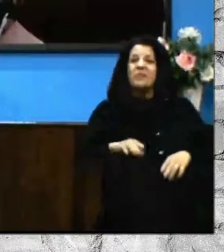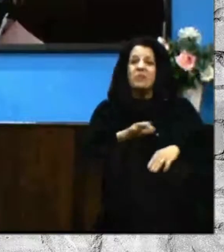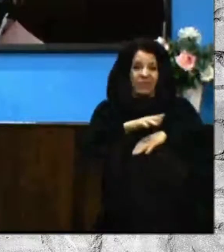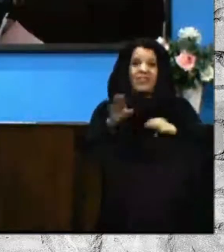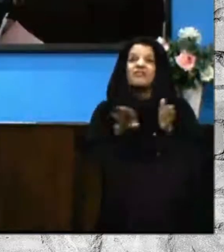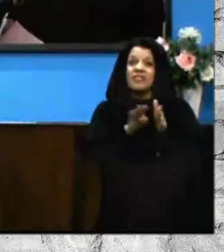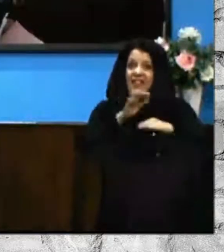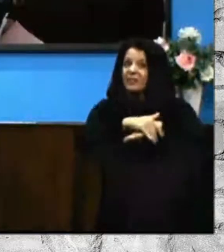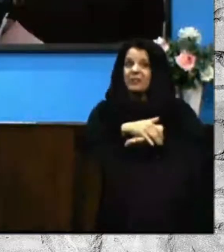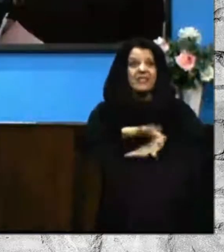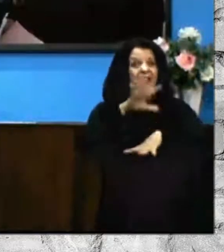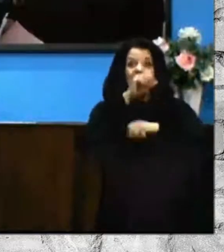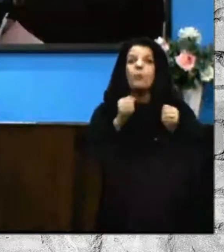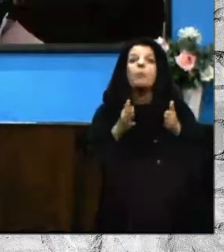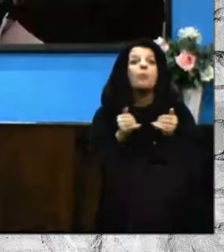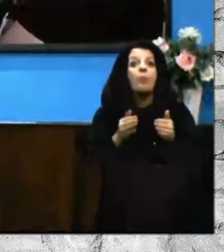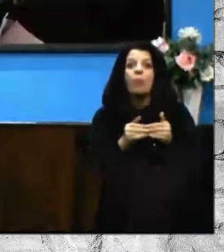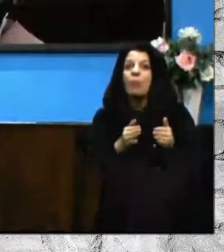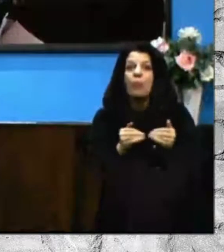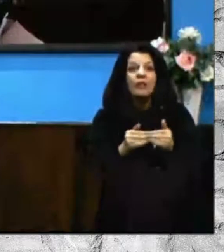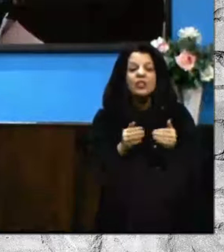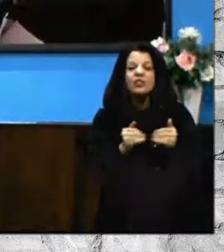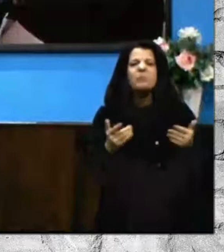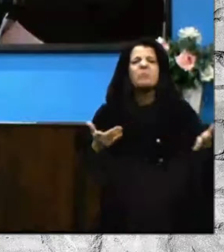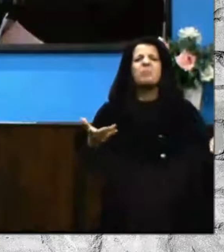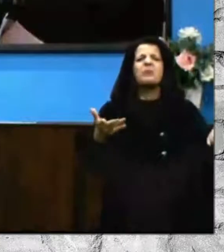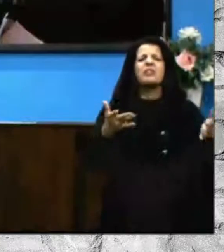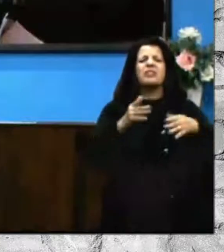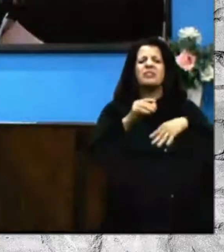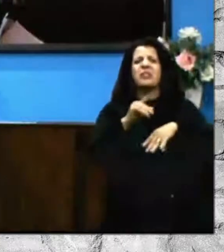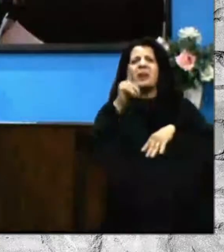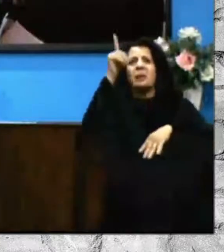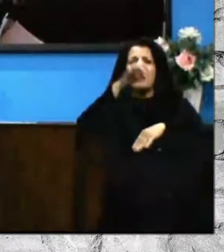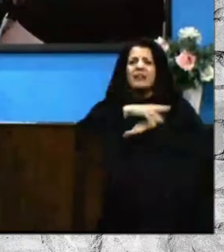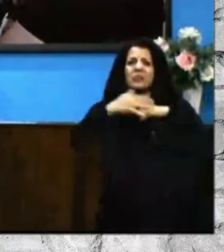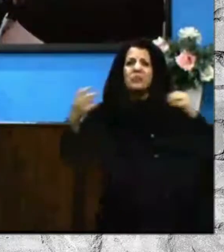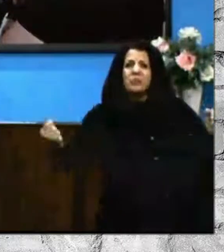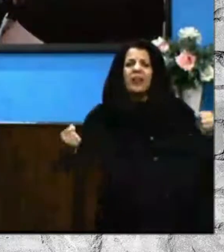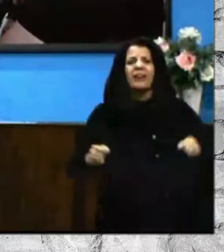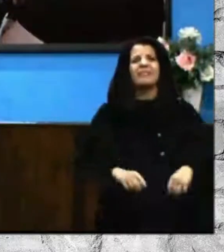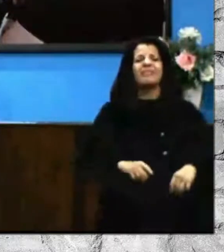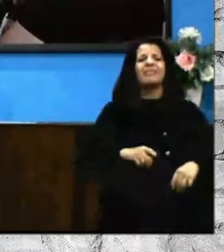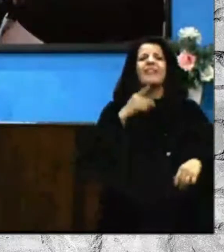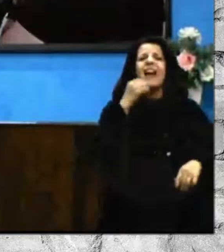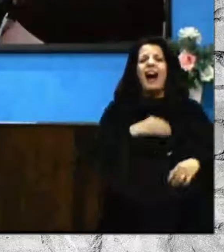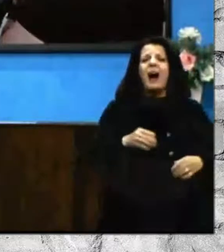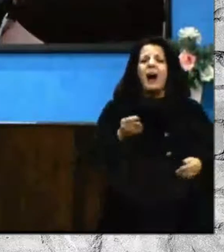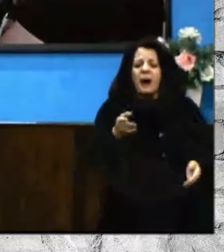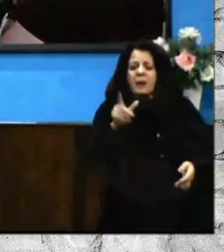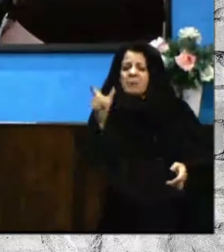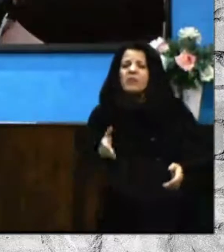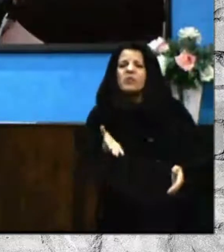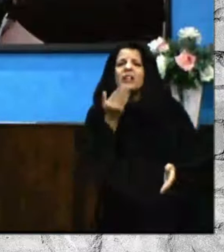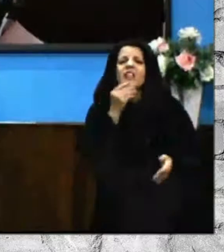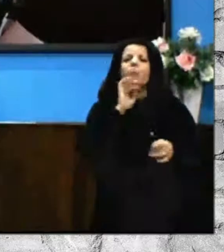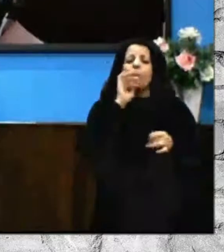Deus. A menina que provoca vômitos, a bulimia, para ficar com um corpo magérrimo, quando ficar doente é a